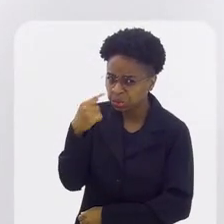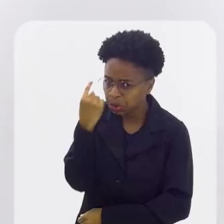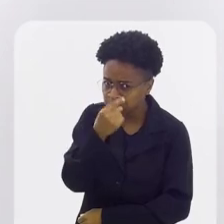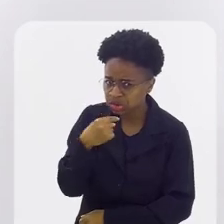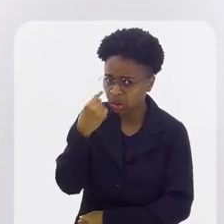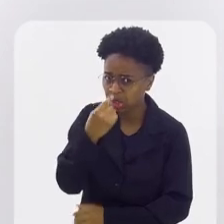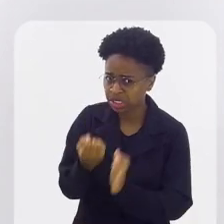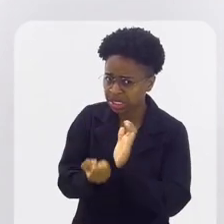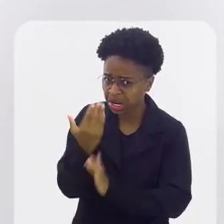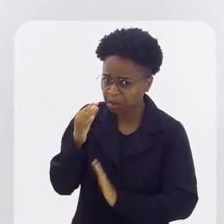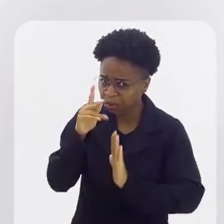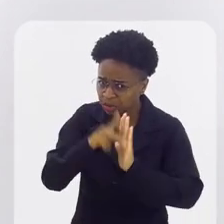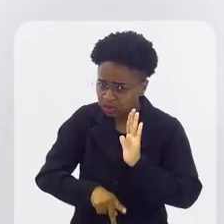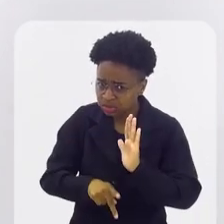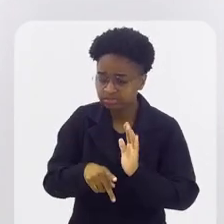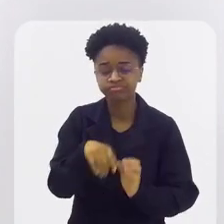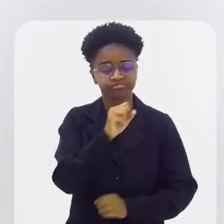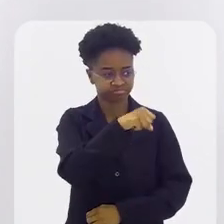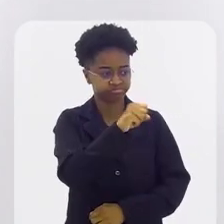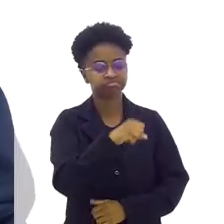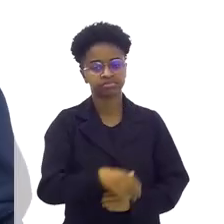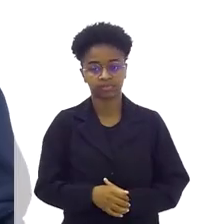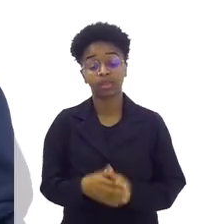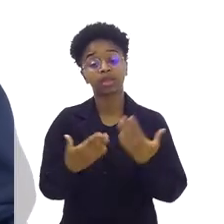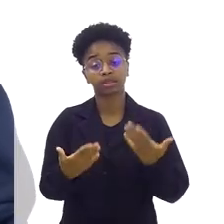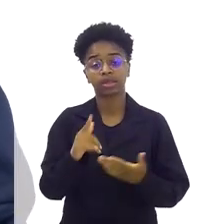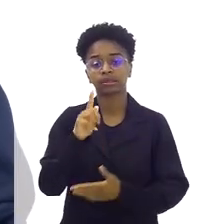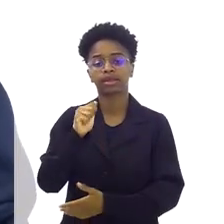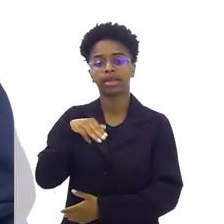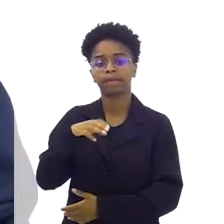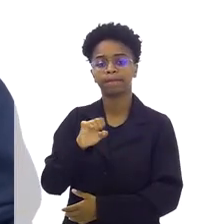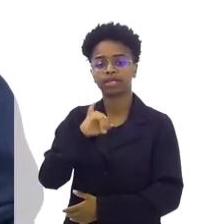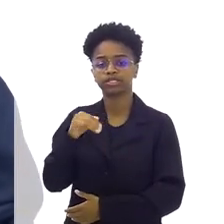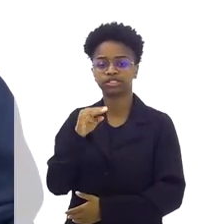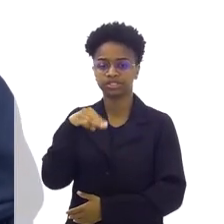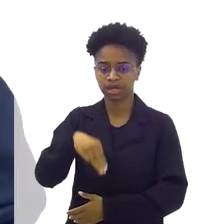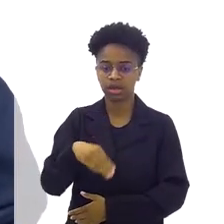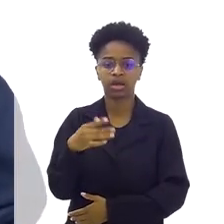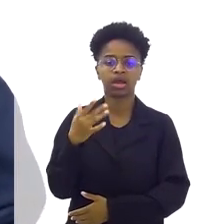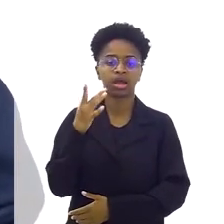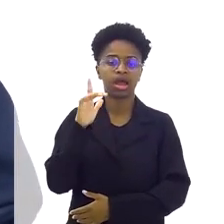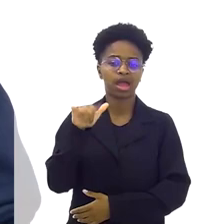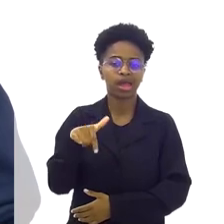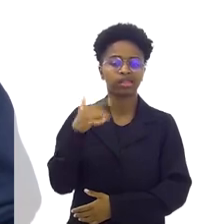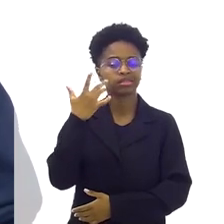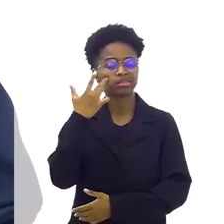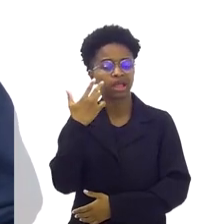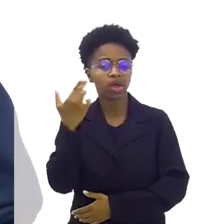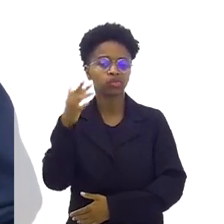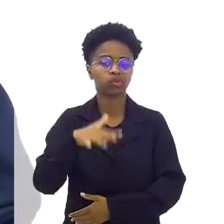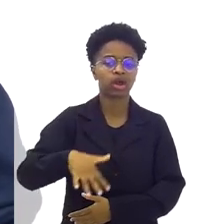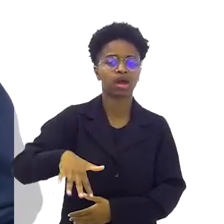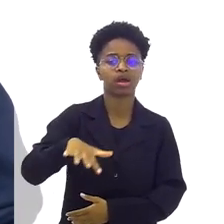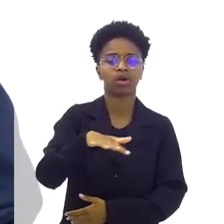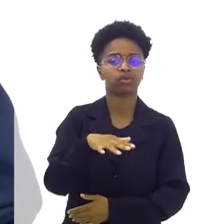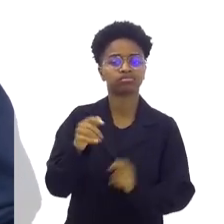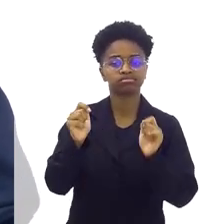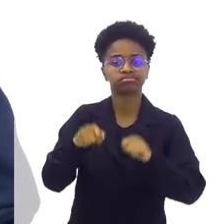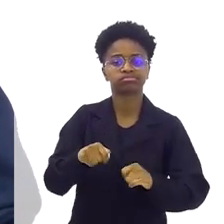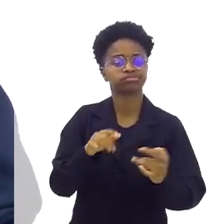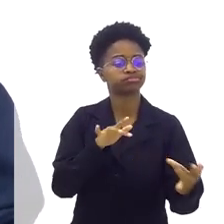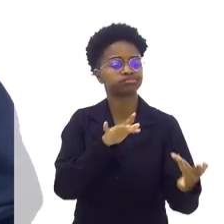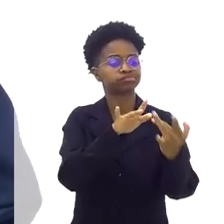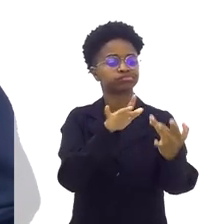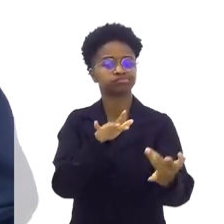apenas 72 para horas para. desenvolver um projeto. E aí entra nesse lugar. A Game Jam, ela é muito comum nesse ambiente como